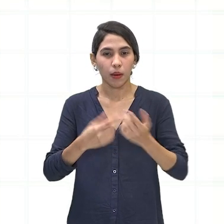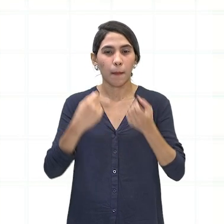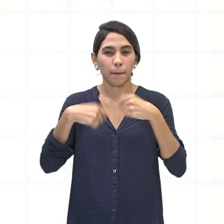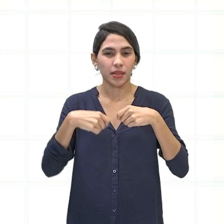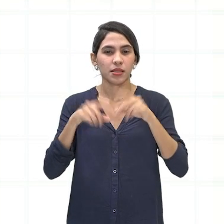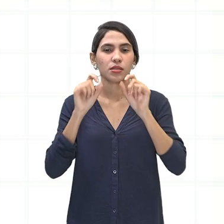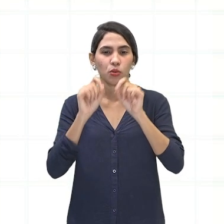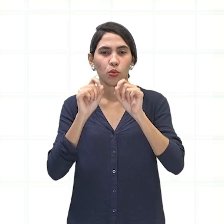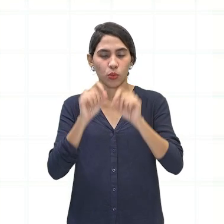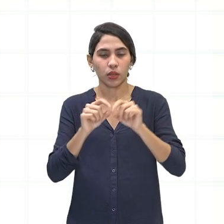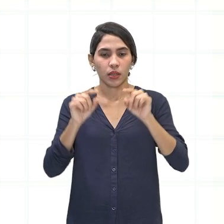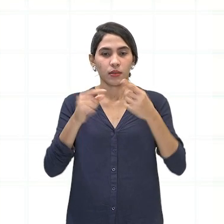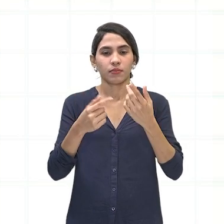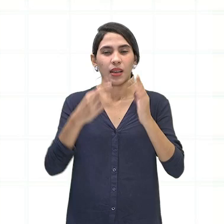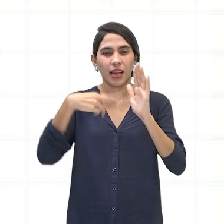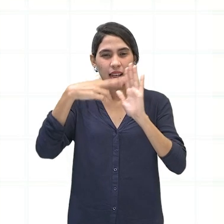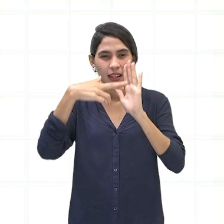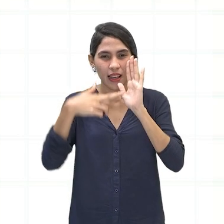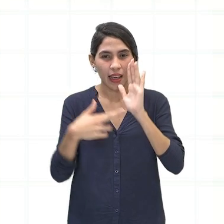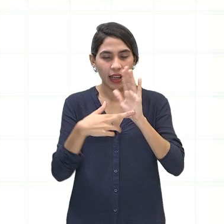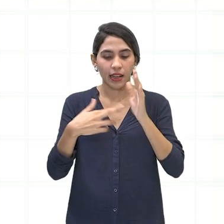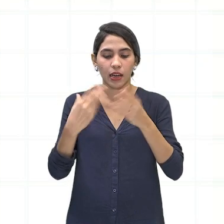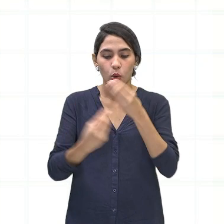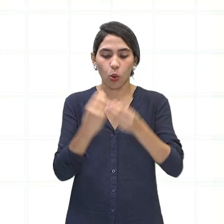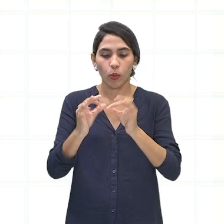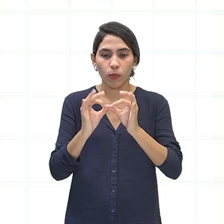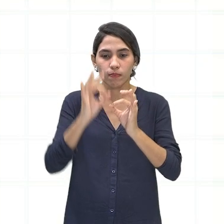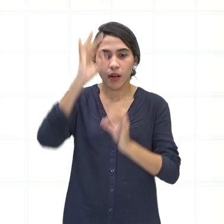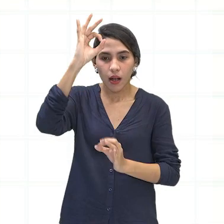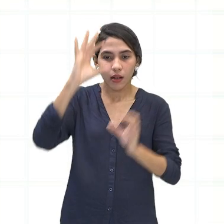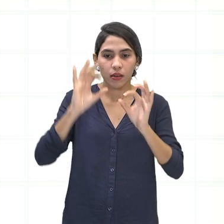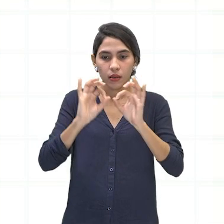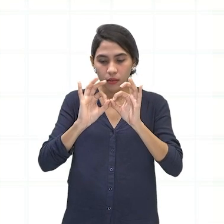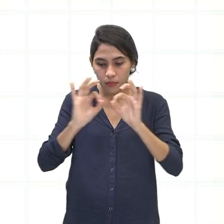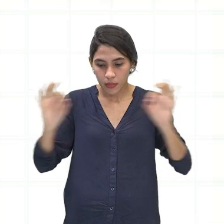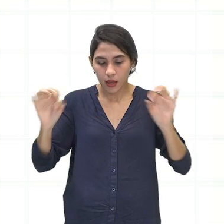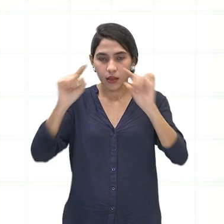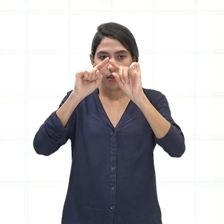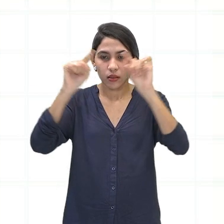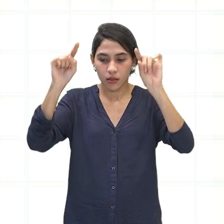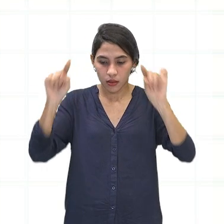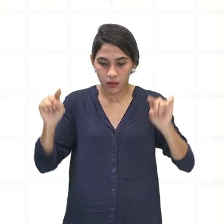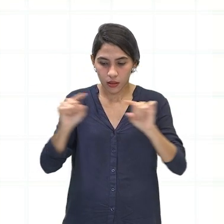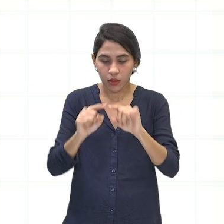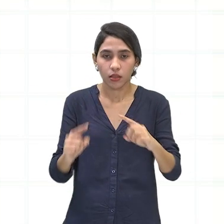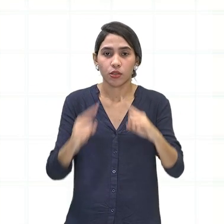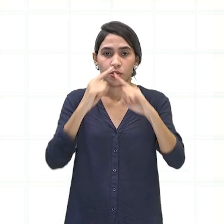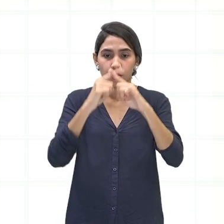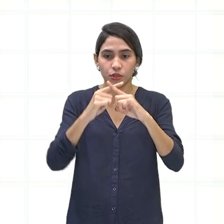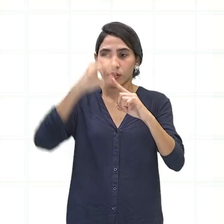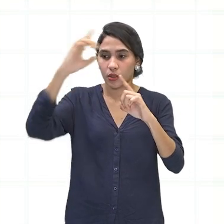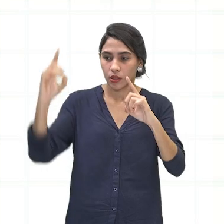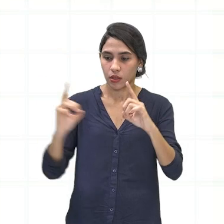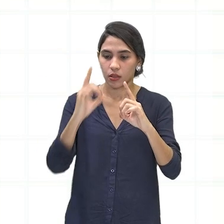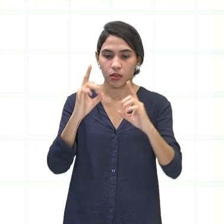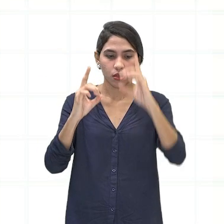questão dessas especificações de tamanho, tá? Lembrando desse X e